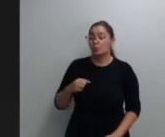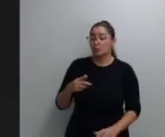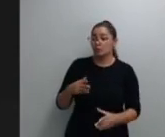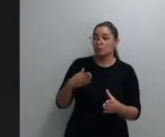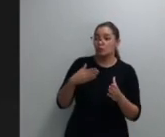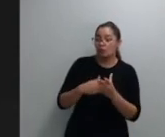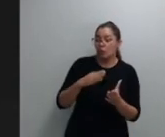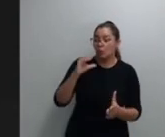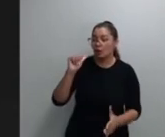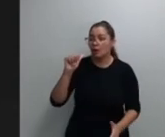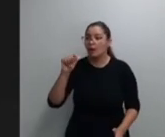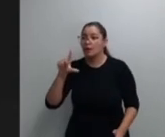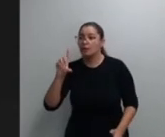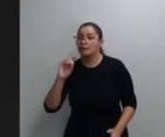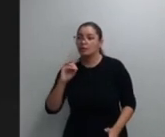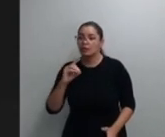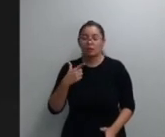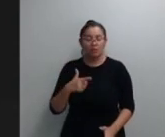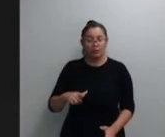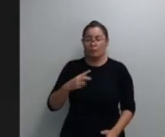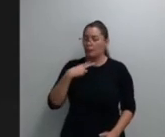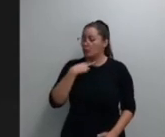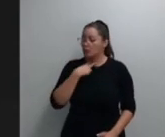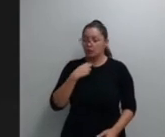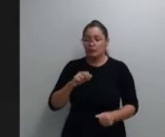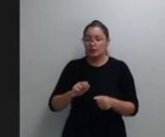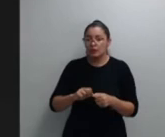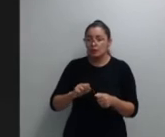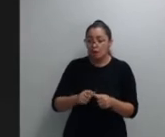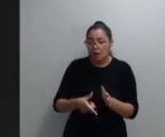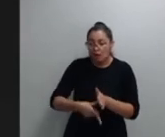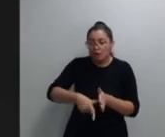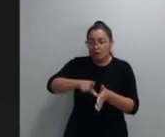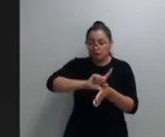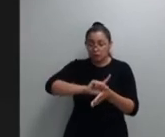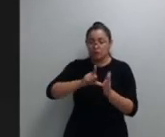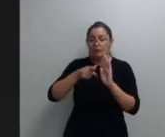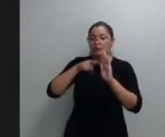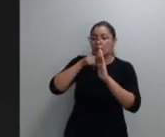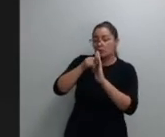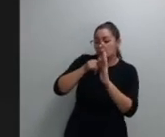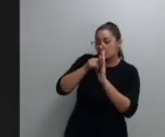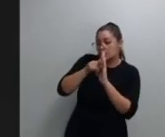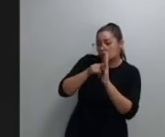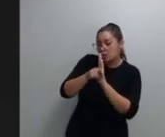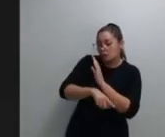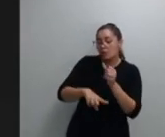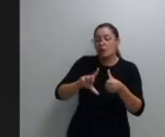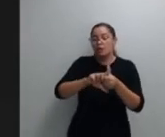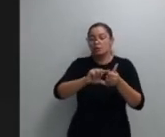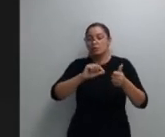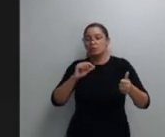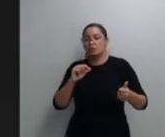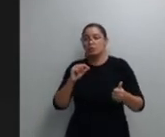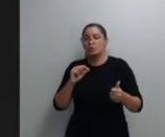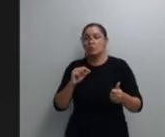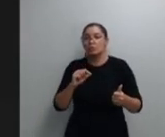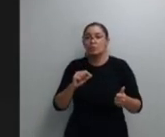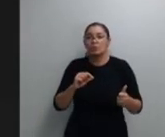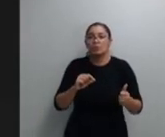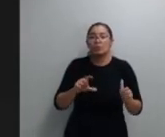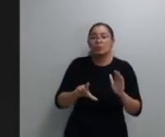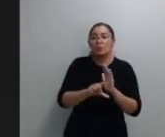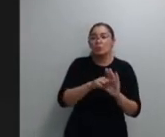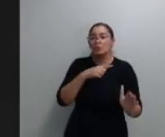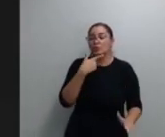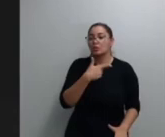artigo não podem ser consumados antes de ser apreciados nos termos desse artigo e do procedimento previsto no capítulo 2 do título 6